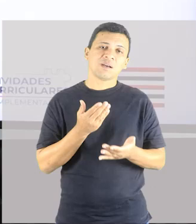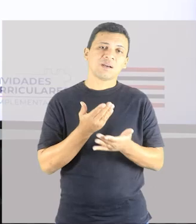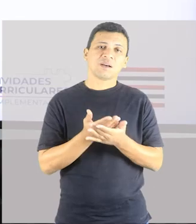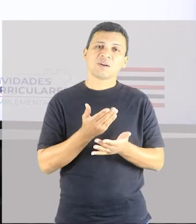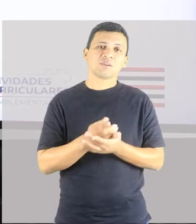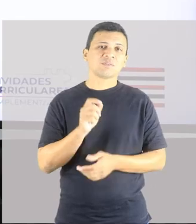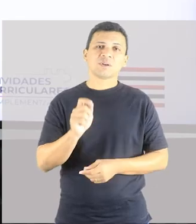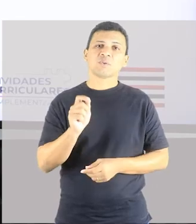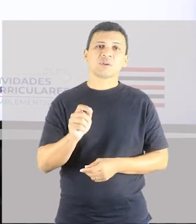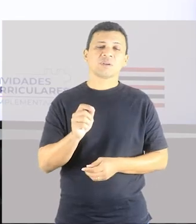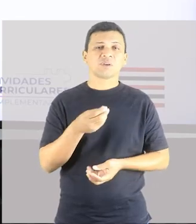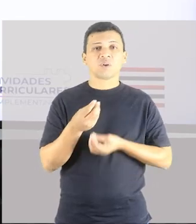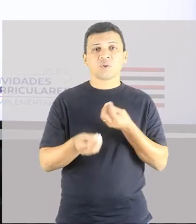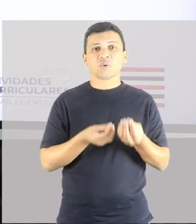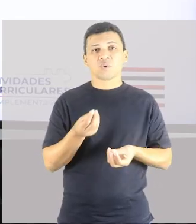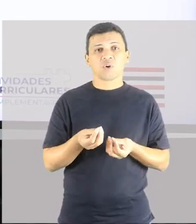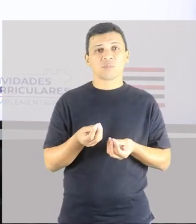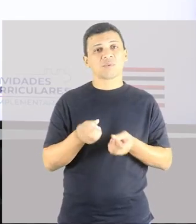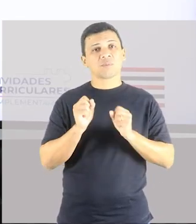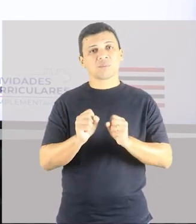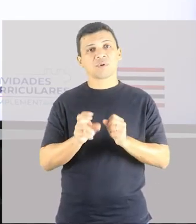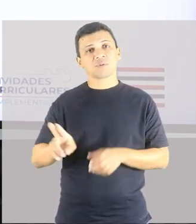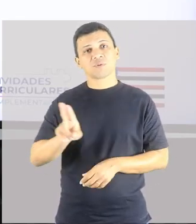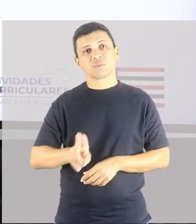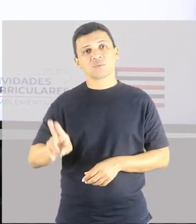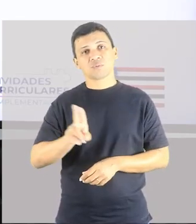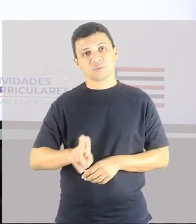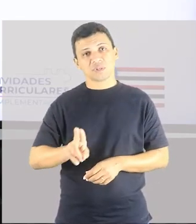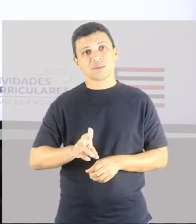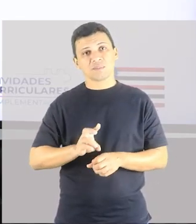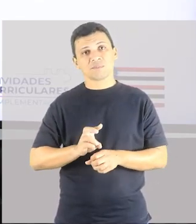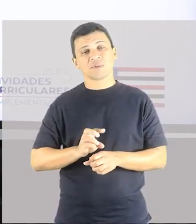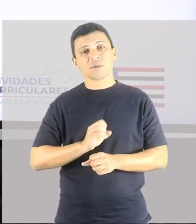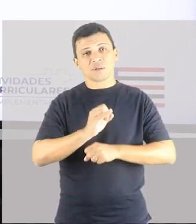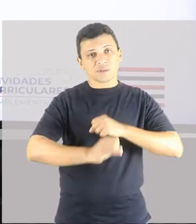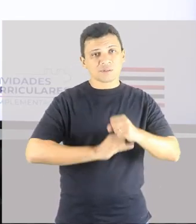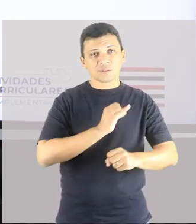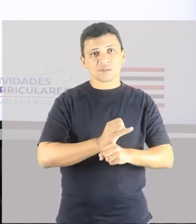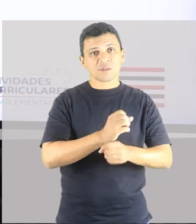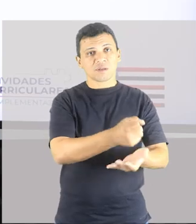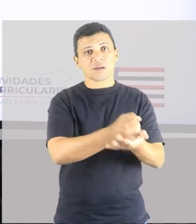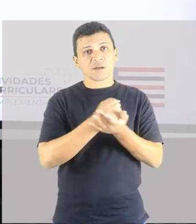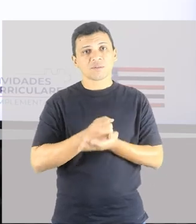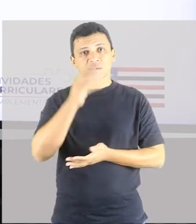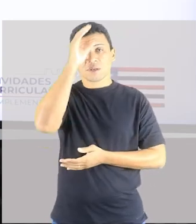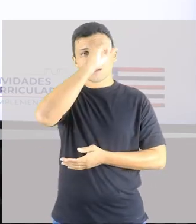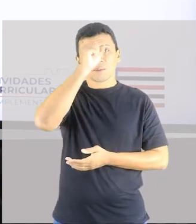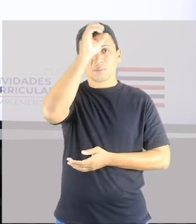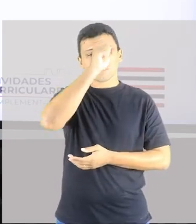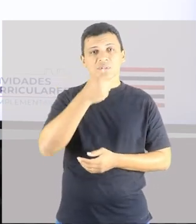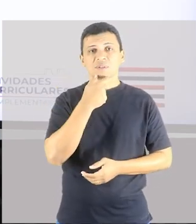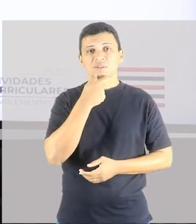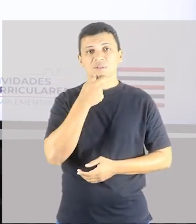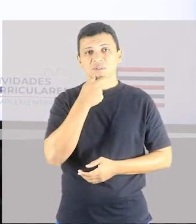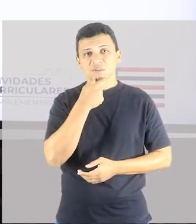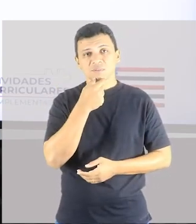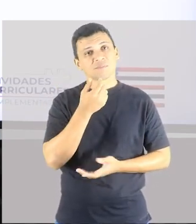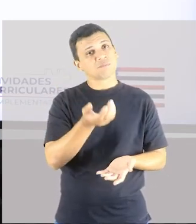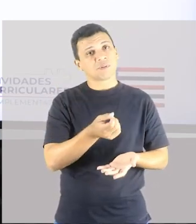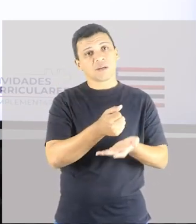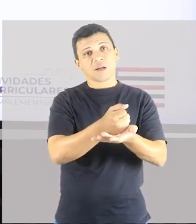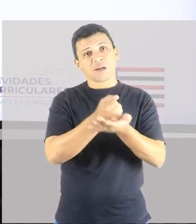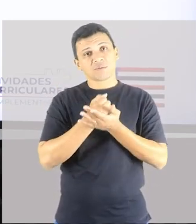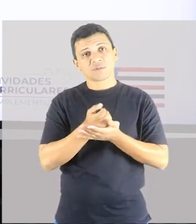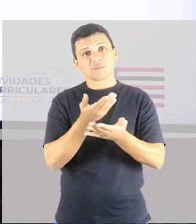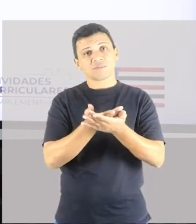de ferramentas que a gente pode utilizar para auxiliar a nossa aprendizagem da língua inglesa, auxiliar o nosso estudo